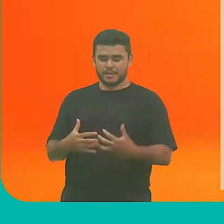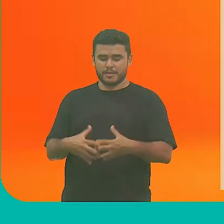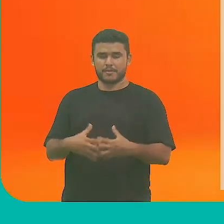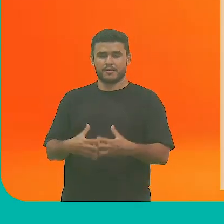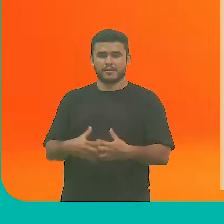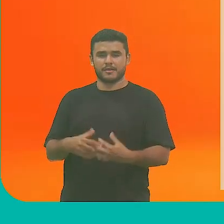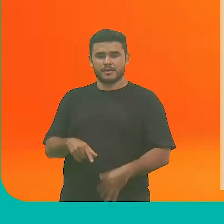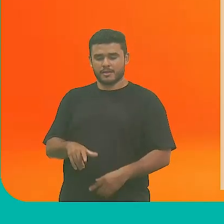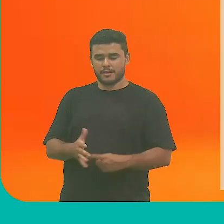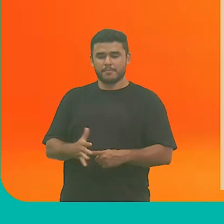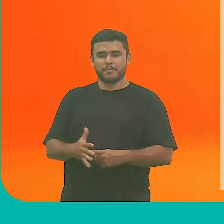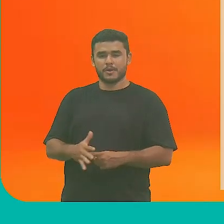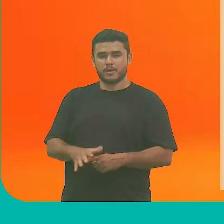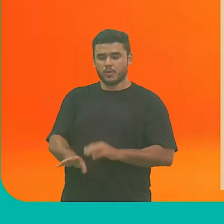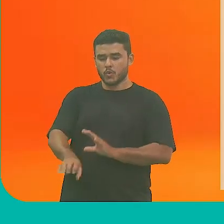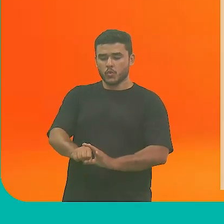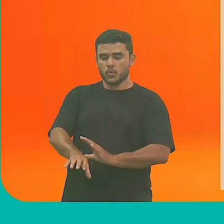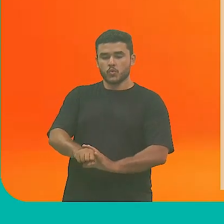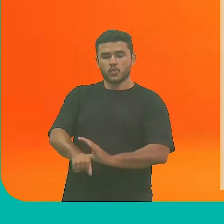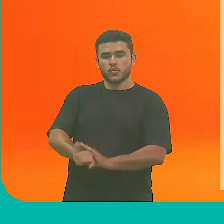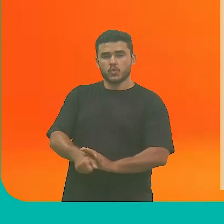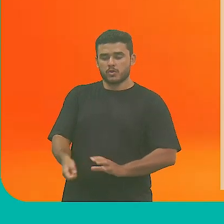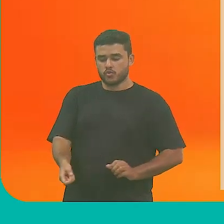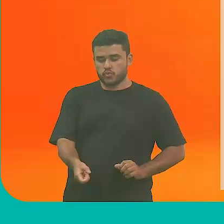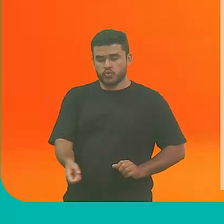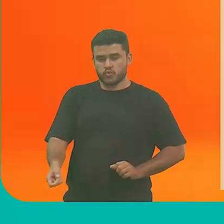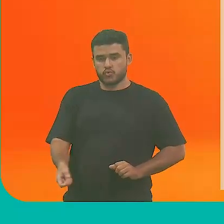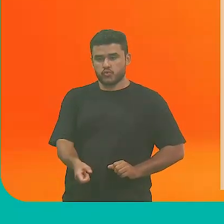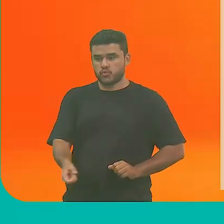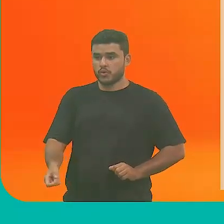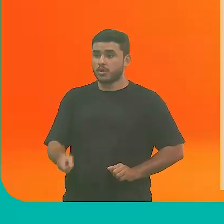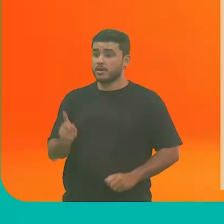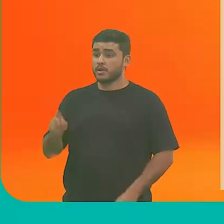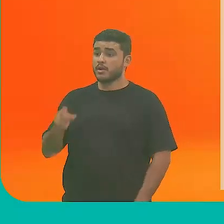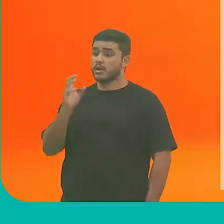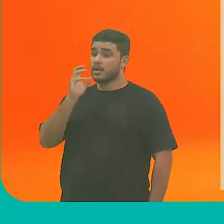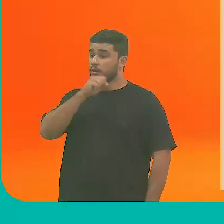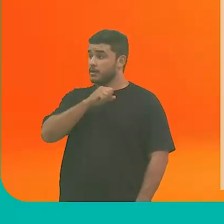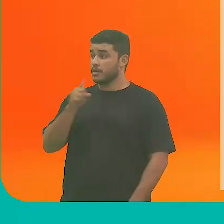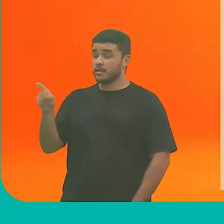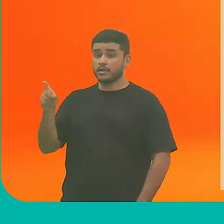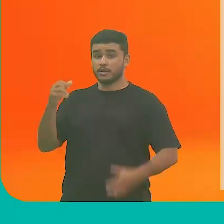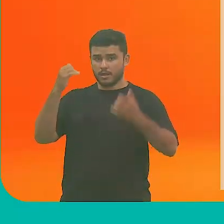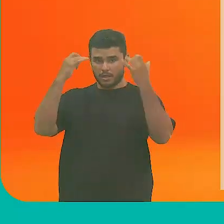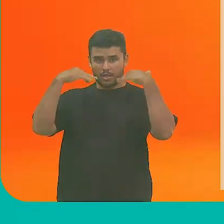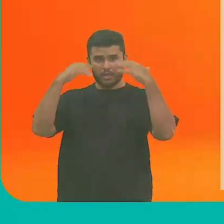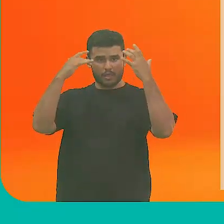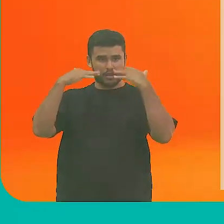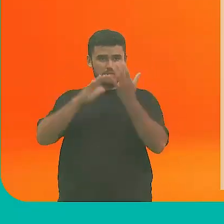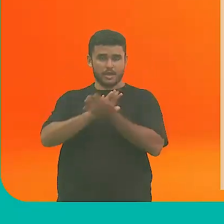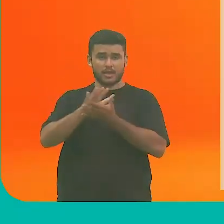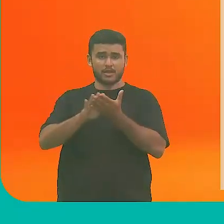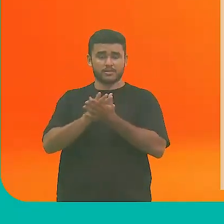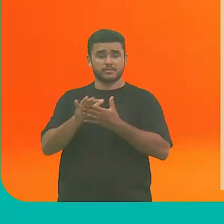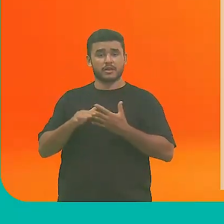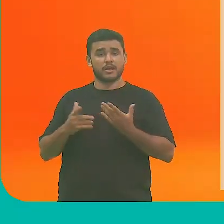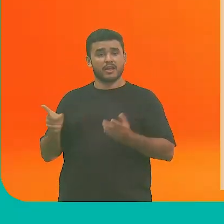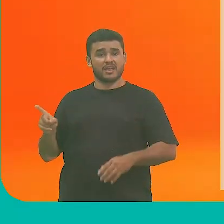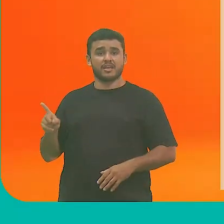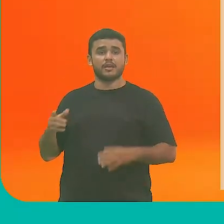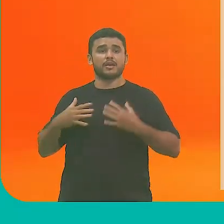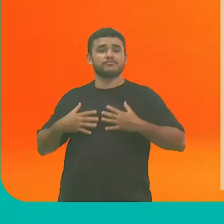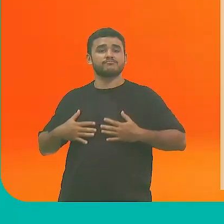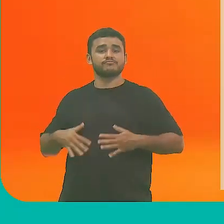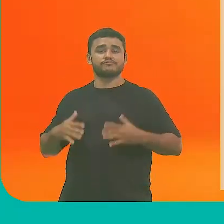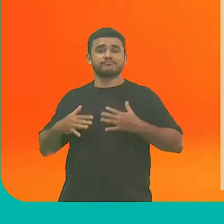essas 350 calorias. Então aí, ó, tem ó, disponível, né? Tem dizendo aí de onde foi coletado